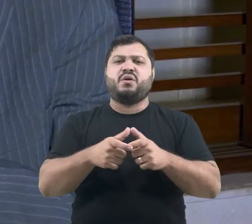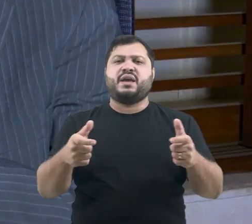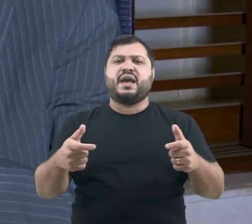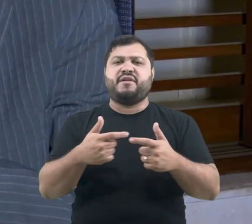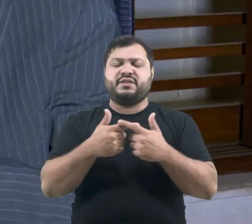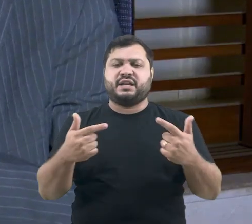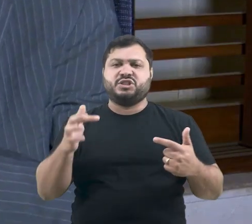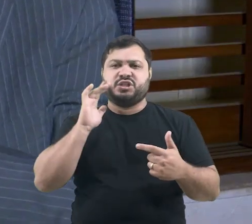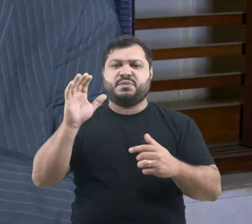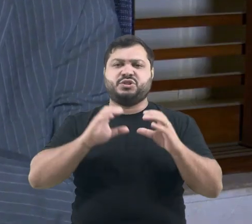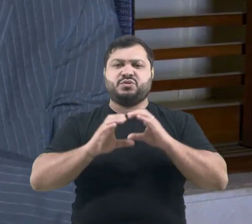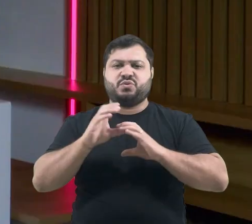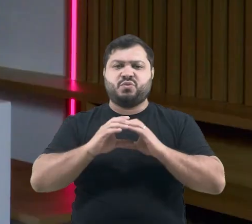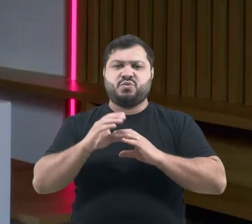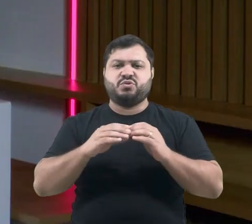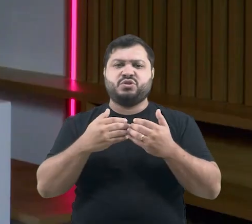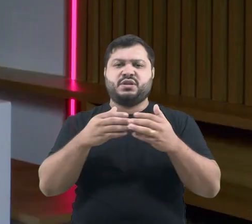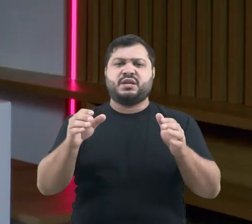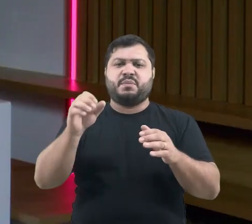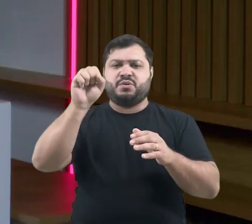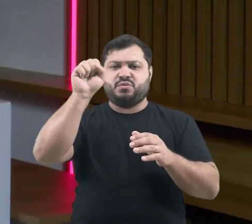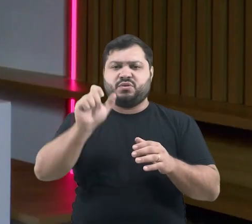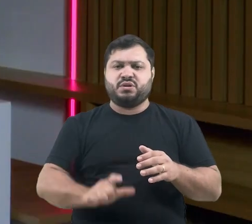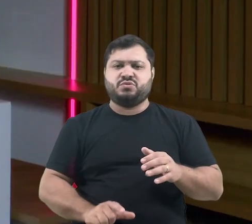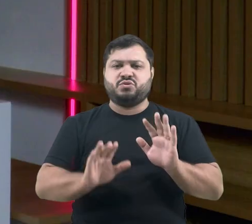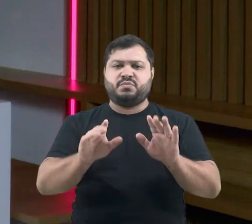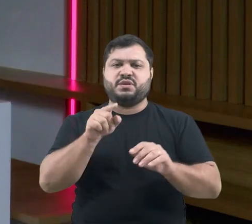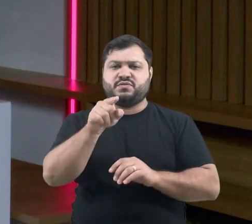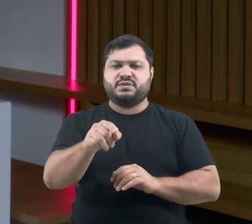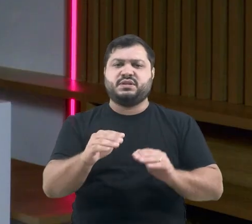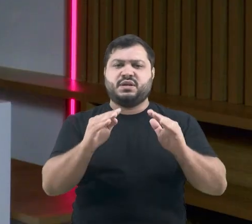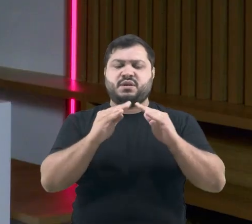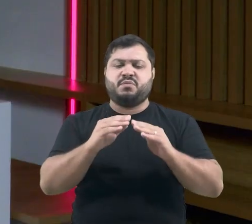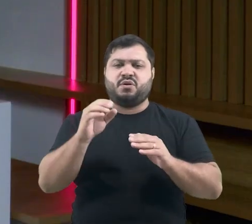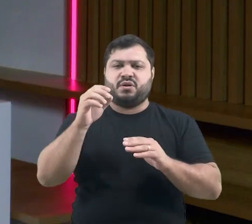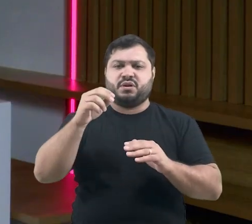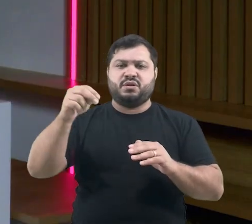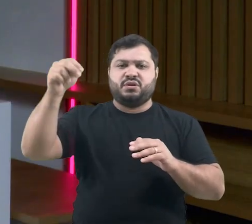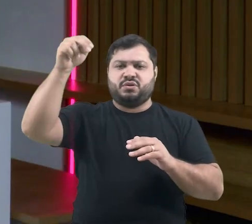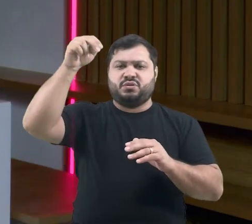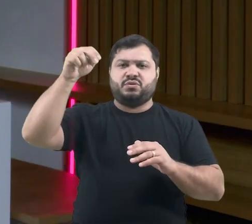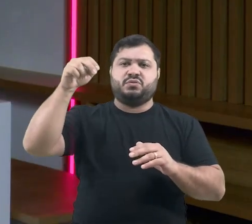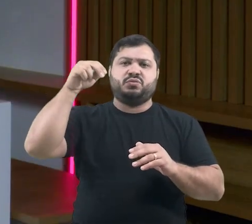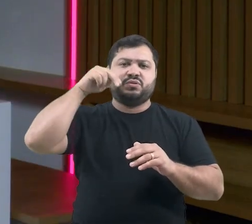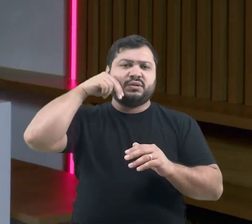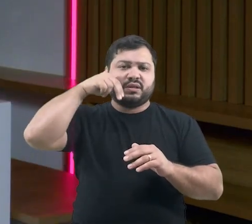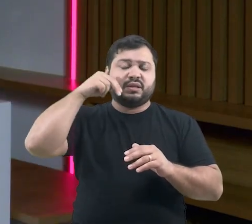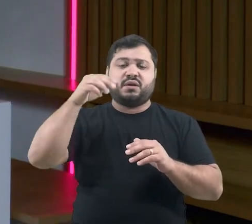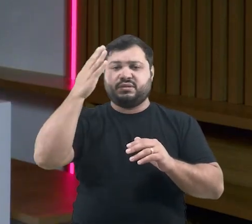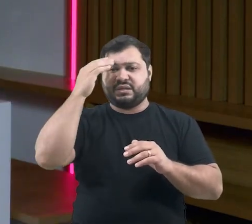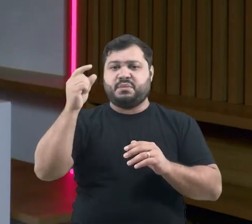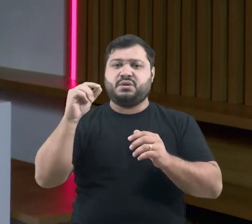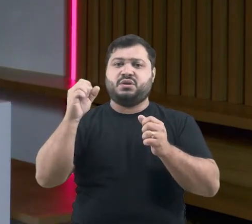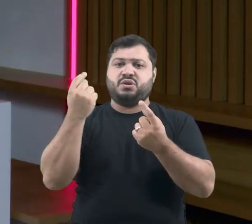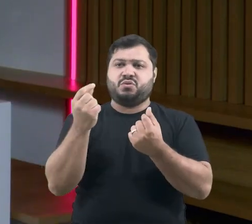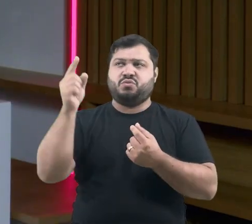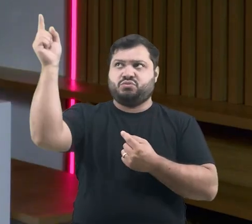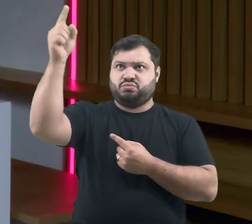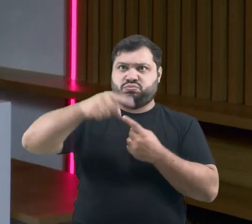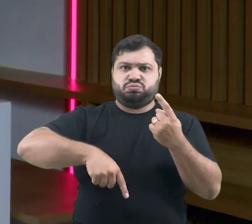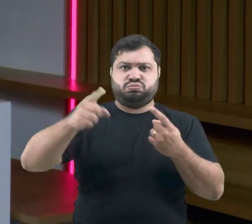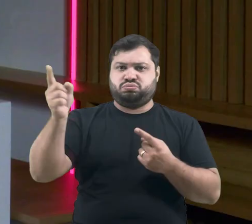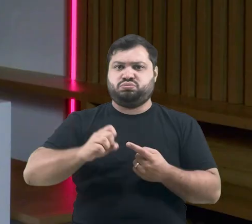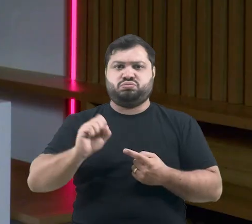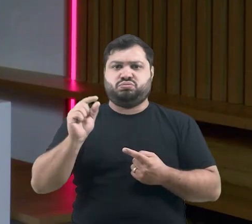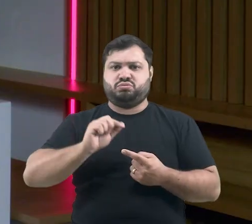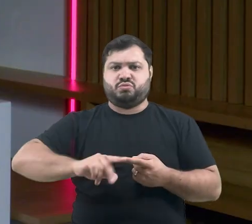que é a grande vantagem? Imagine um concurso que abriu no Rio Grande do Sul, mas você é morador do Rio Grande do Norte. Hoje a gente sabe que o custo para se movimentar no Brasil